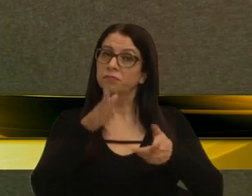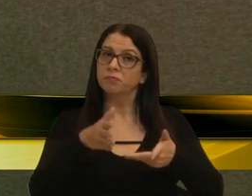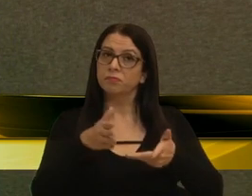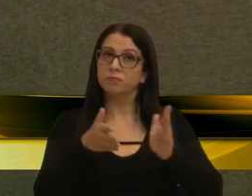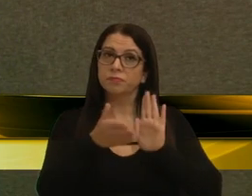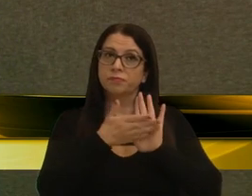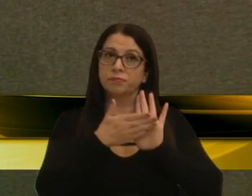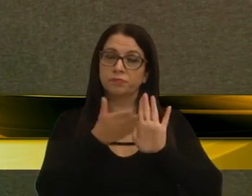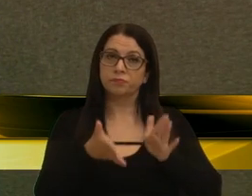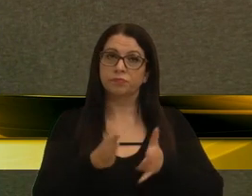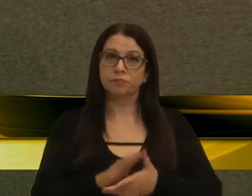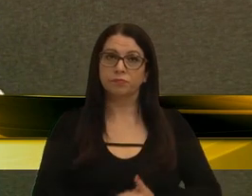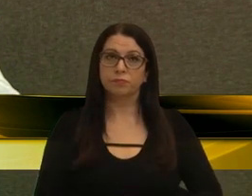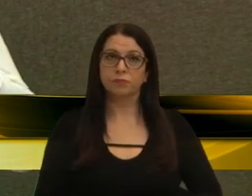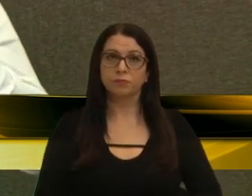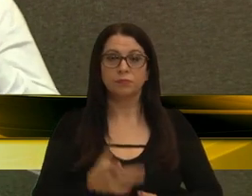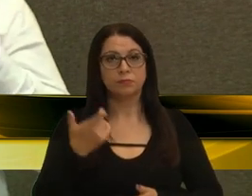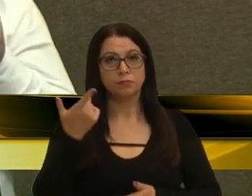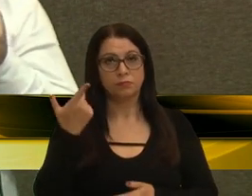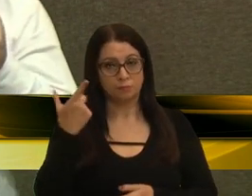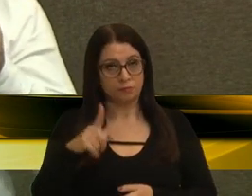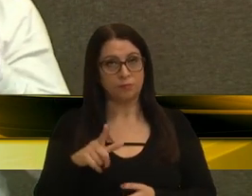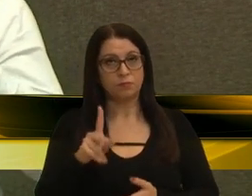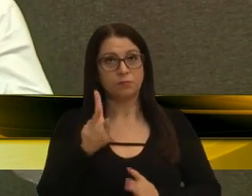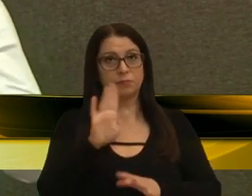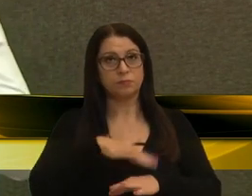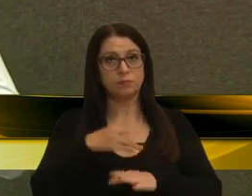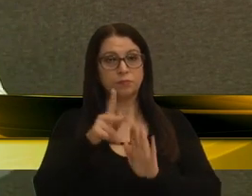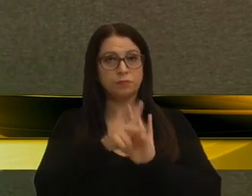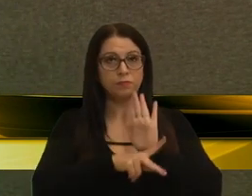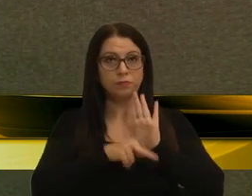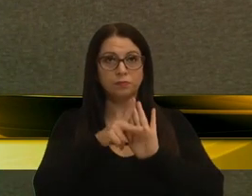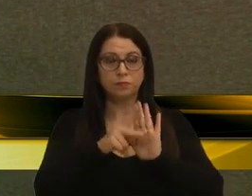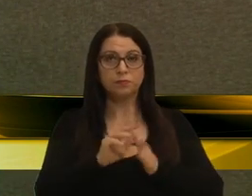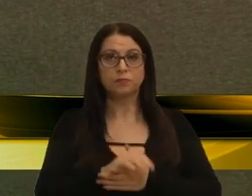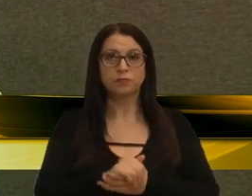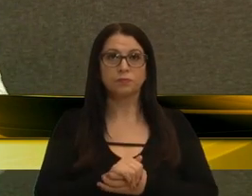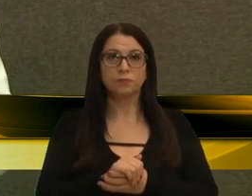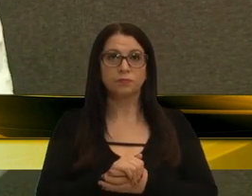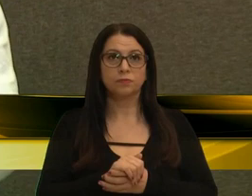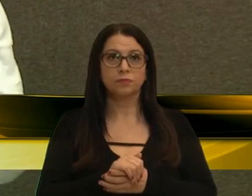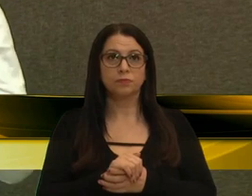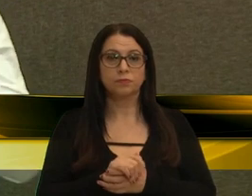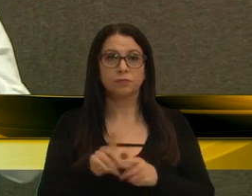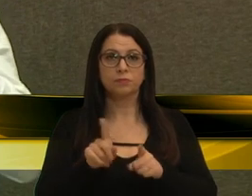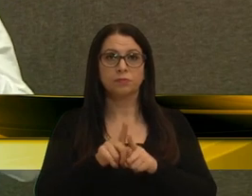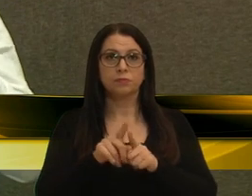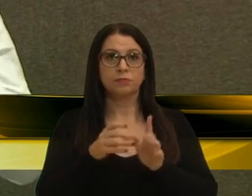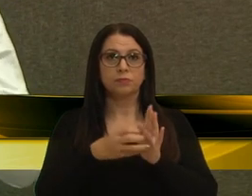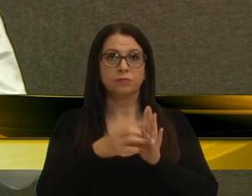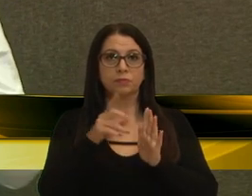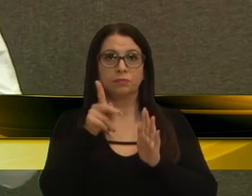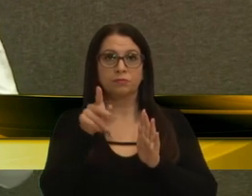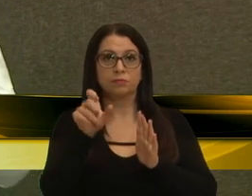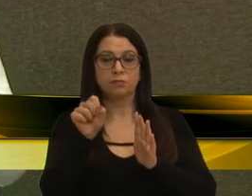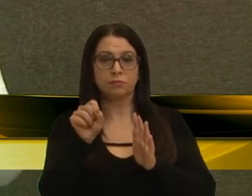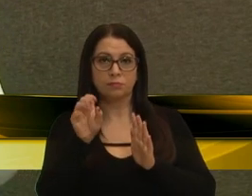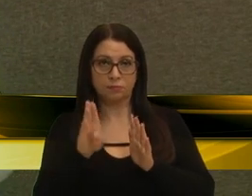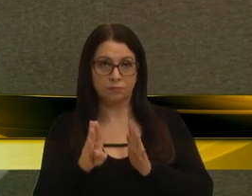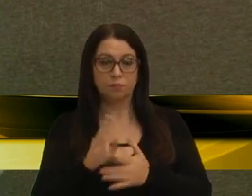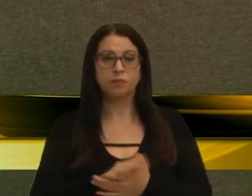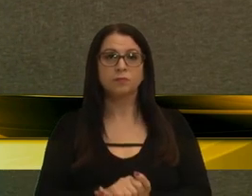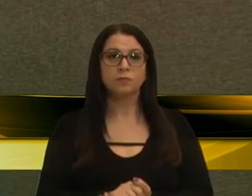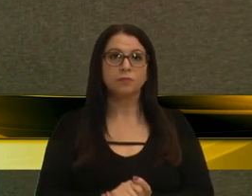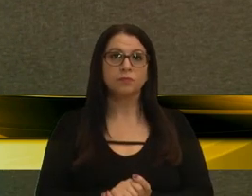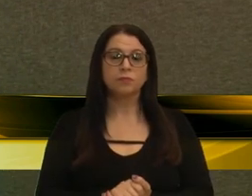pauta de hoje mais um em um projeto inclusive da bancada do psb não é